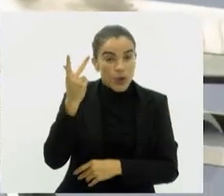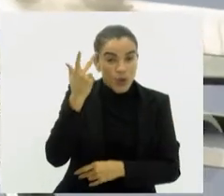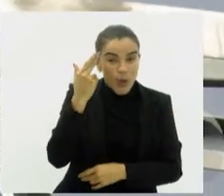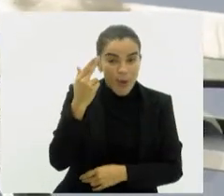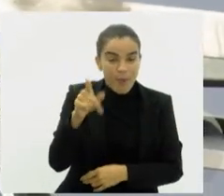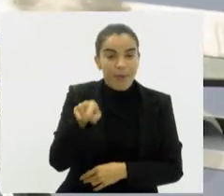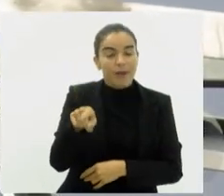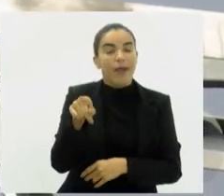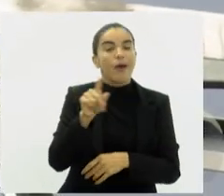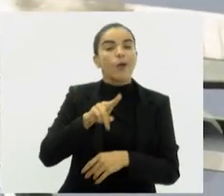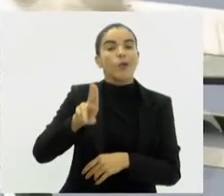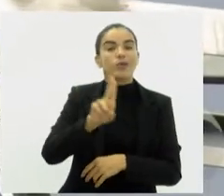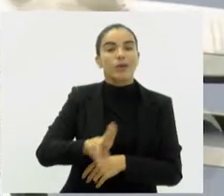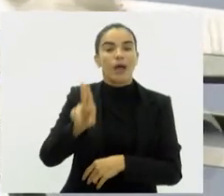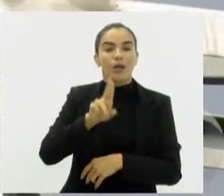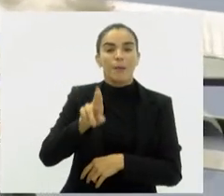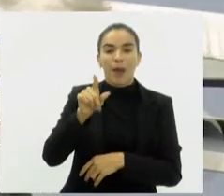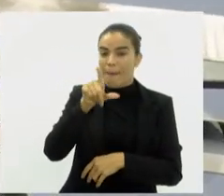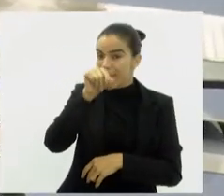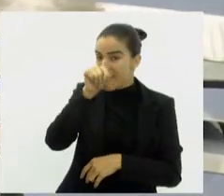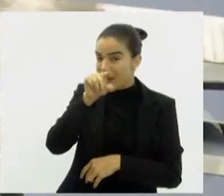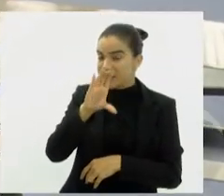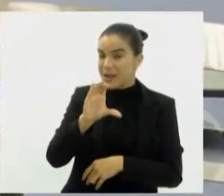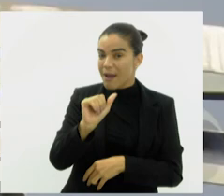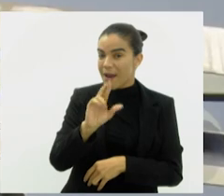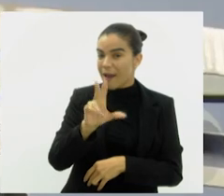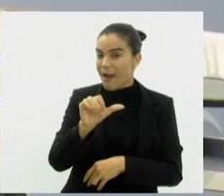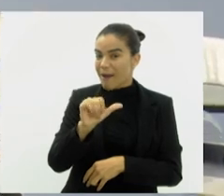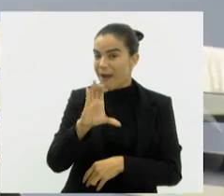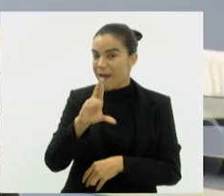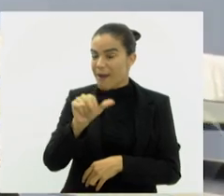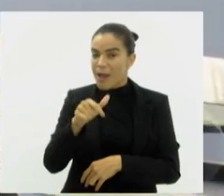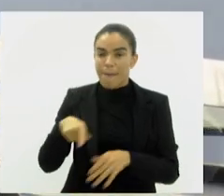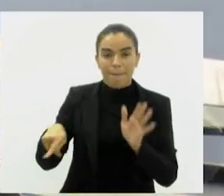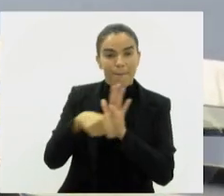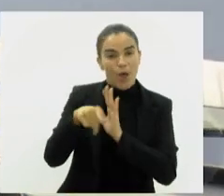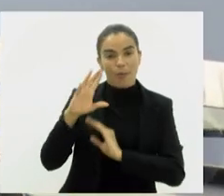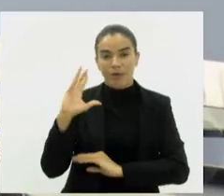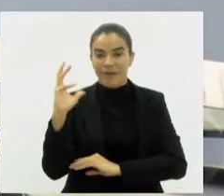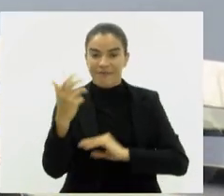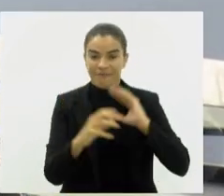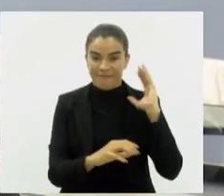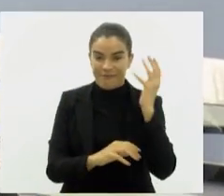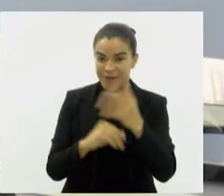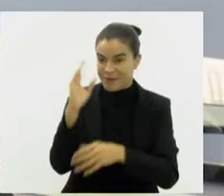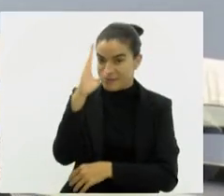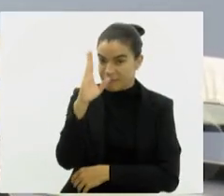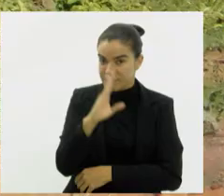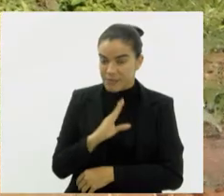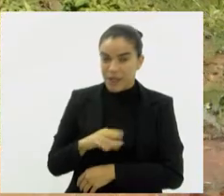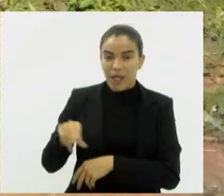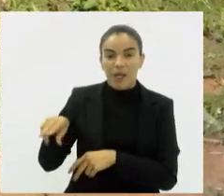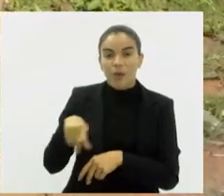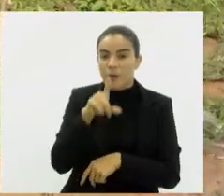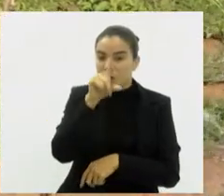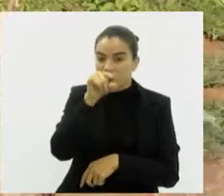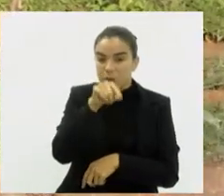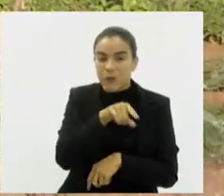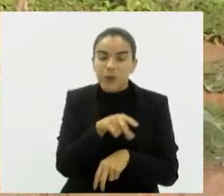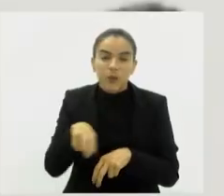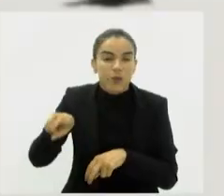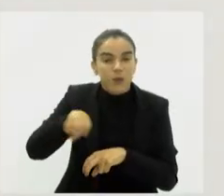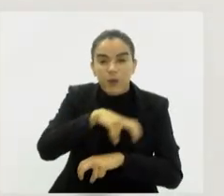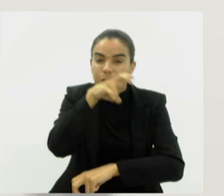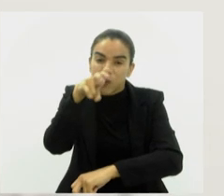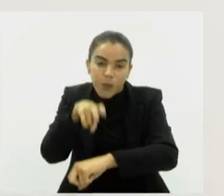hammer é usado para afugentar o pássaro carcará, natural da fauna brasileira. Eles pousam no gramado para se alimentar, mas